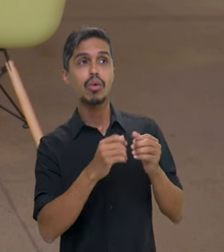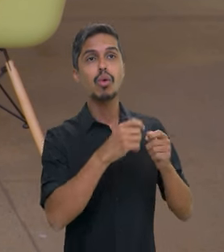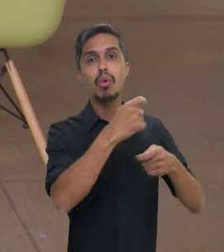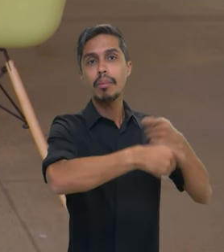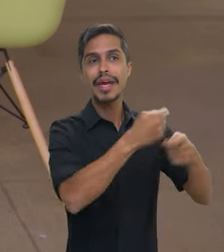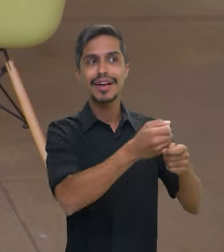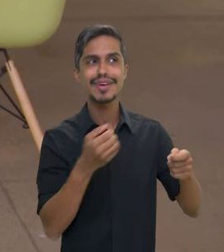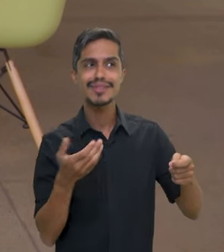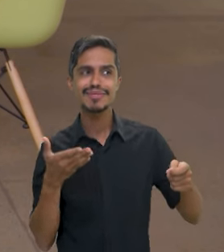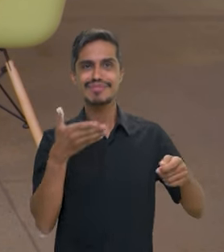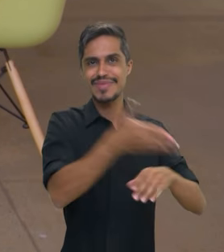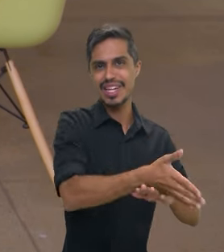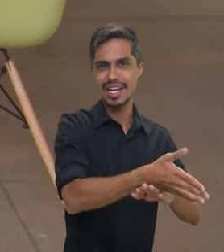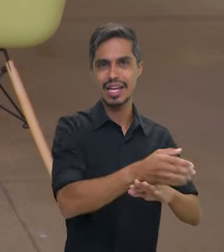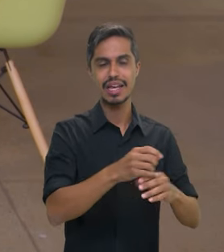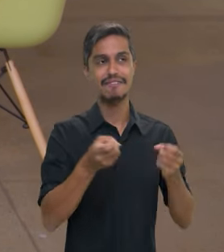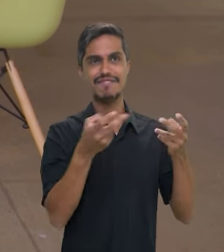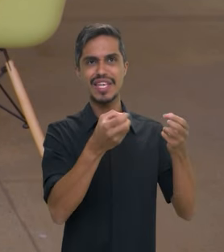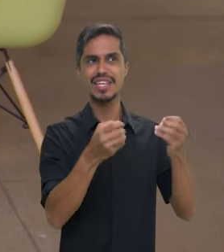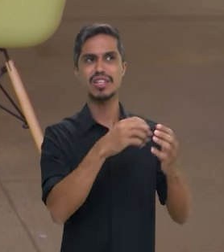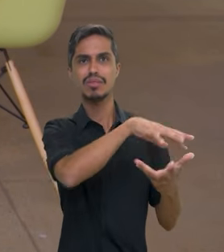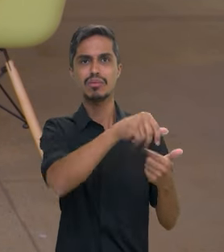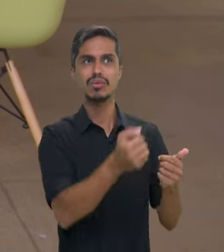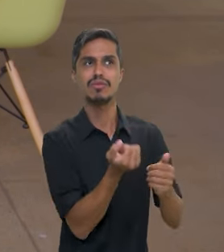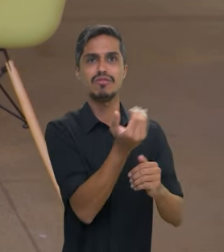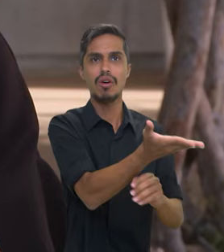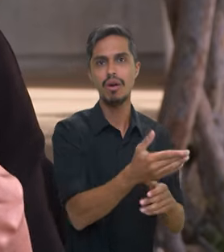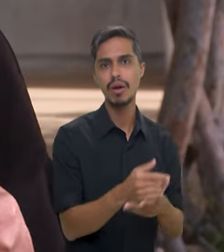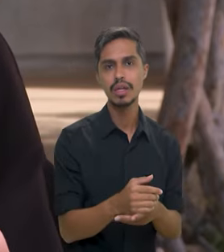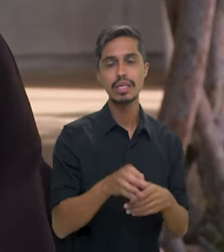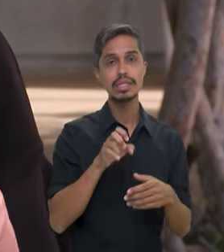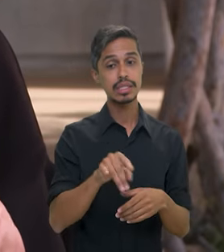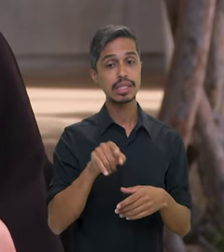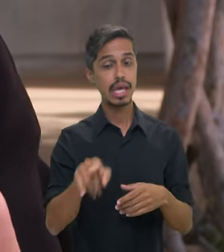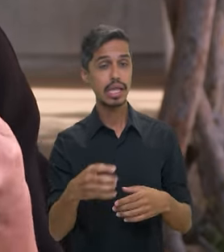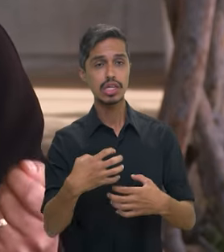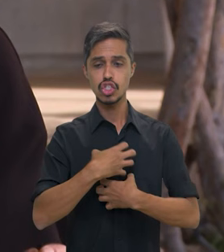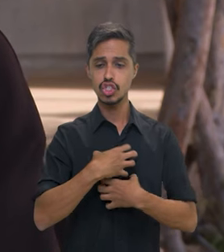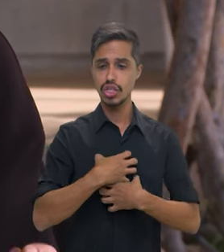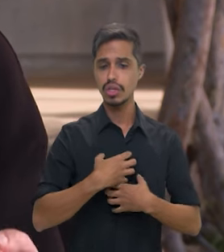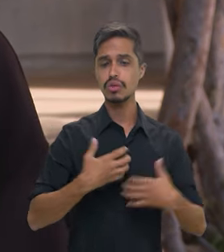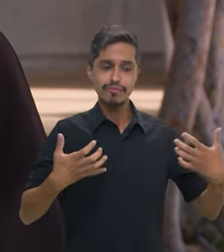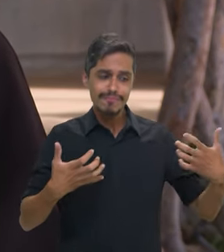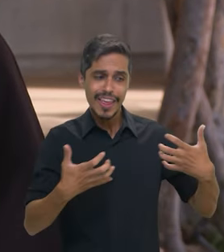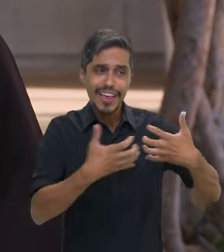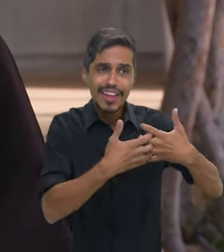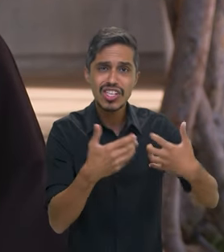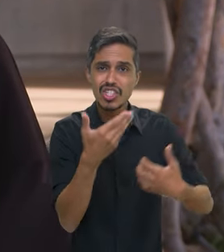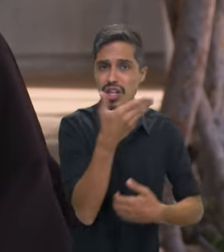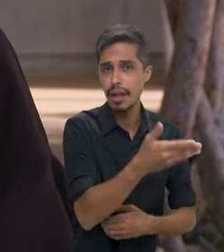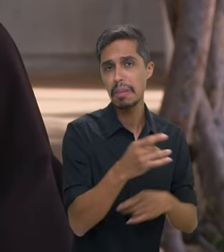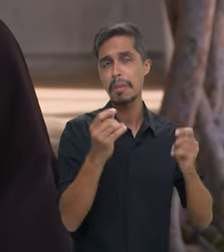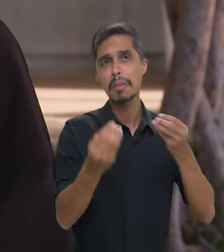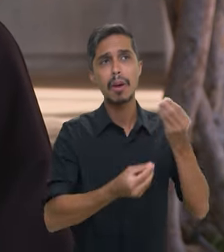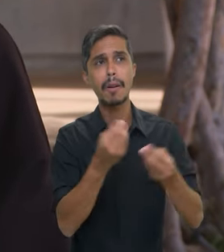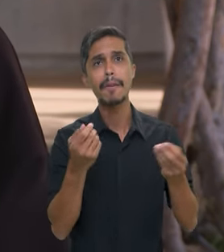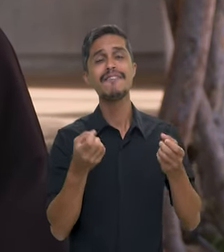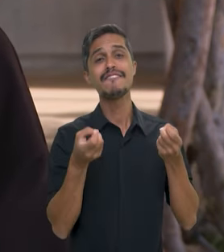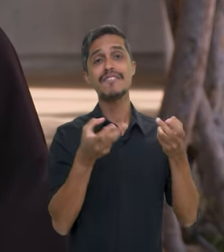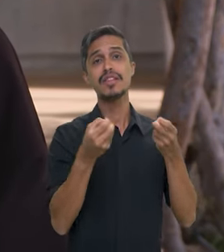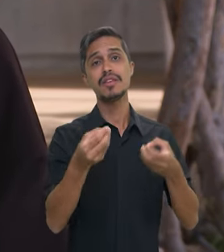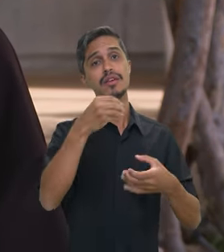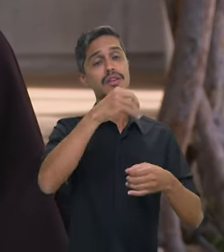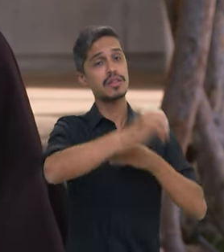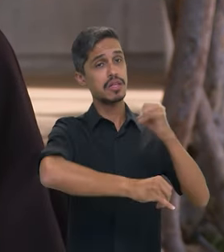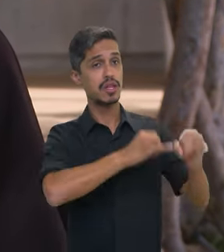adequado para o produto que ela exporta, se o produto que ela exporta atende às exigências técnicas do mercado de destino, como é possível